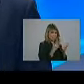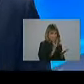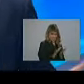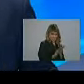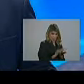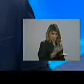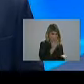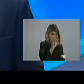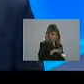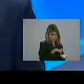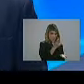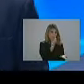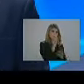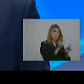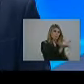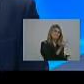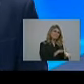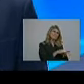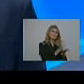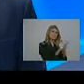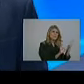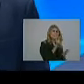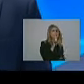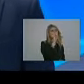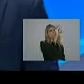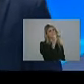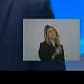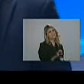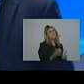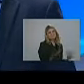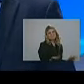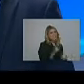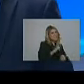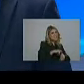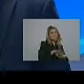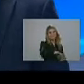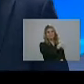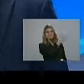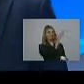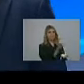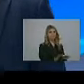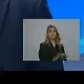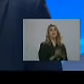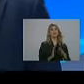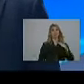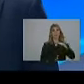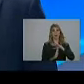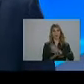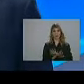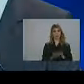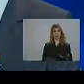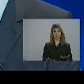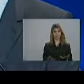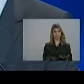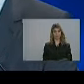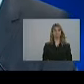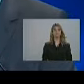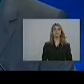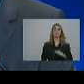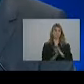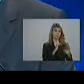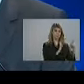lamento a timidez do seu projeto, que prevê só 50% em tempo integral, quando o meu projeto 100% de tempo integral. Sua